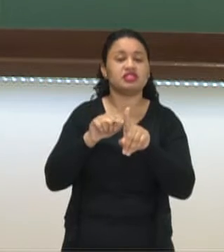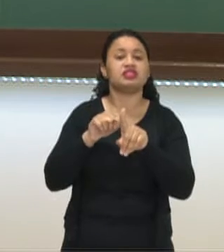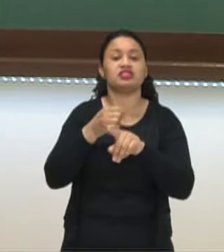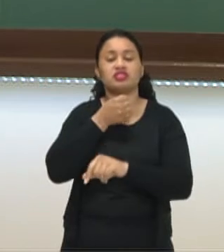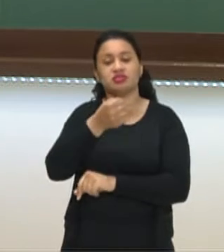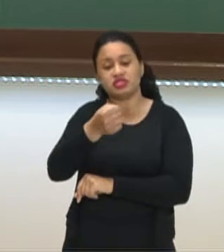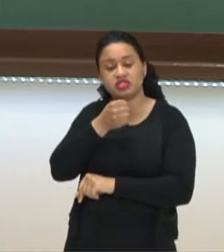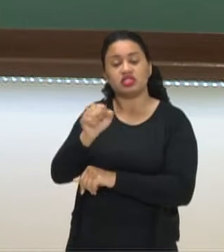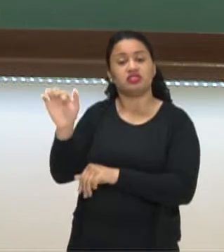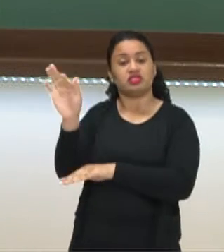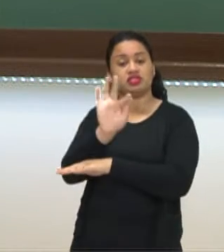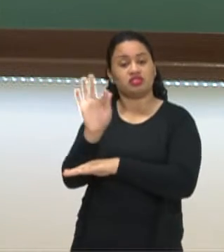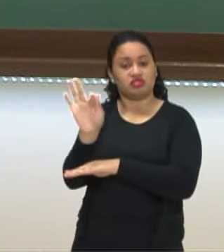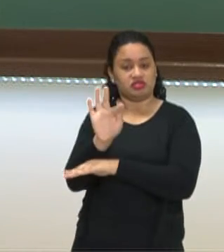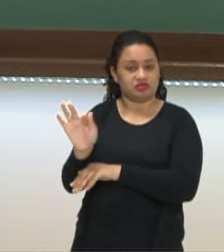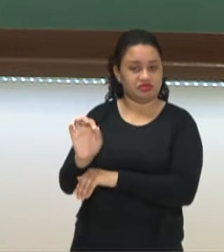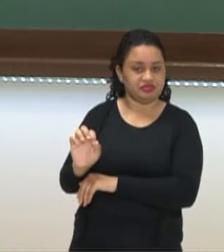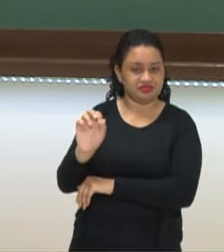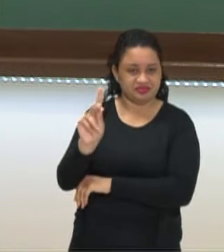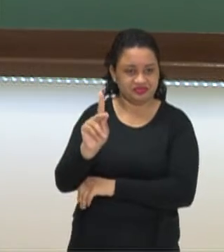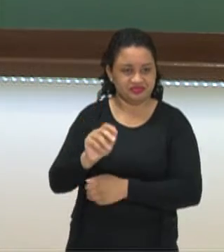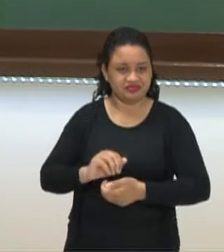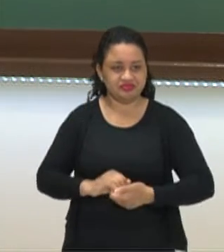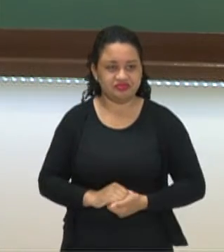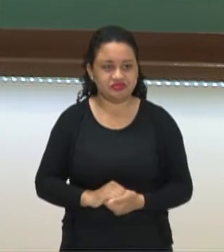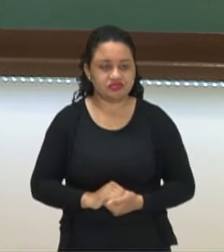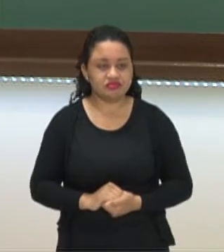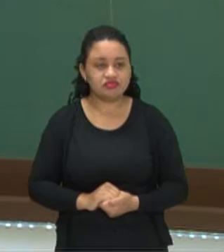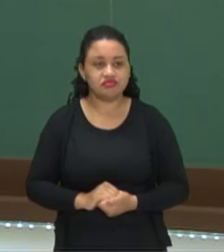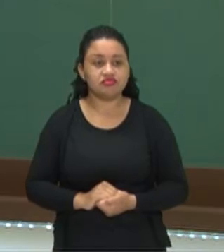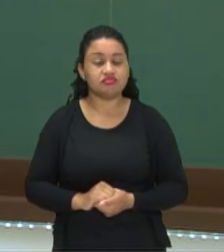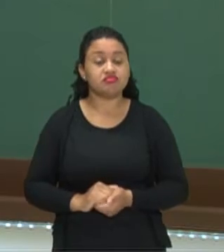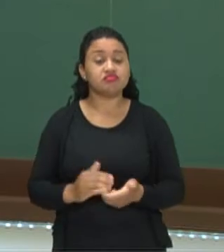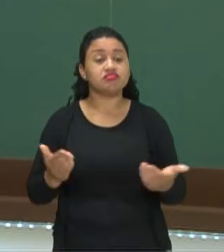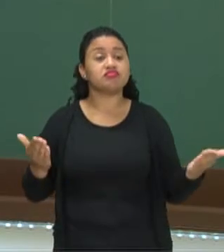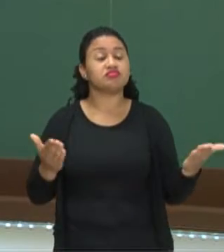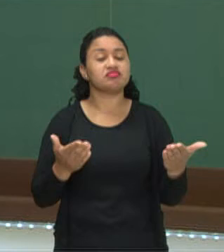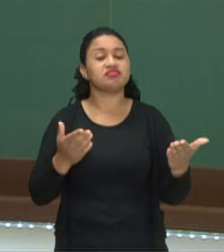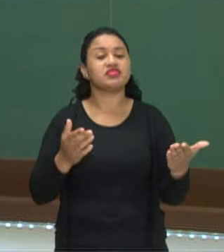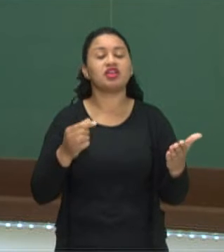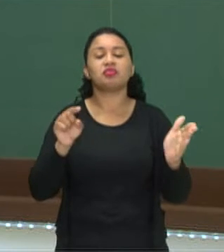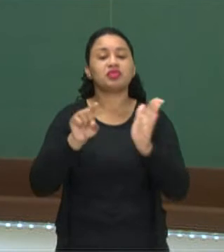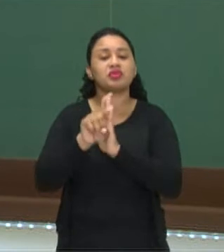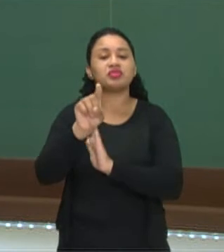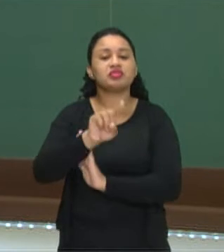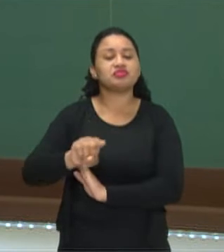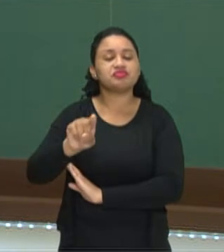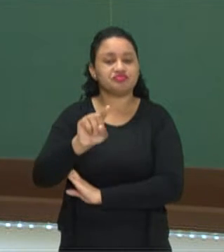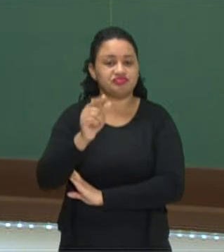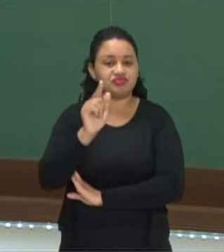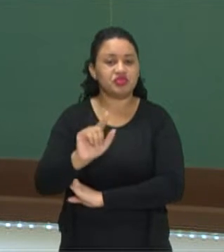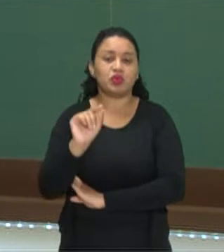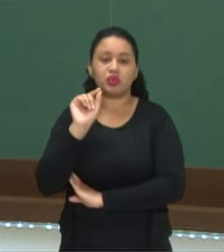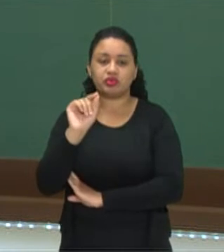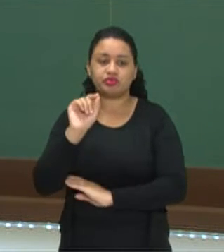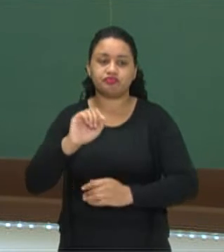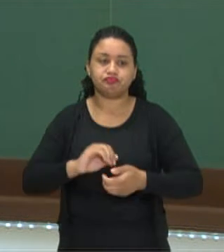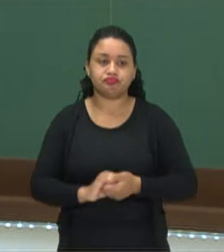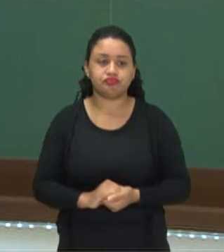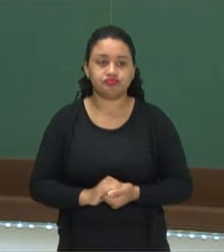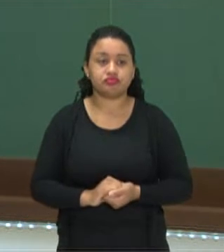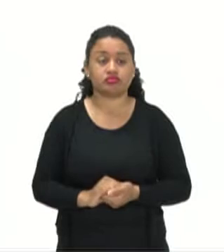a entrevista de emprego, certo? Agora, mais uma perguntinha para vocês.